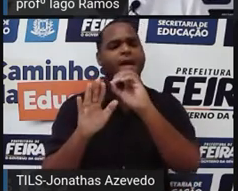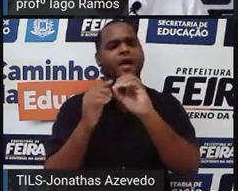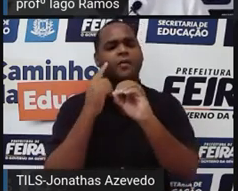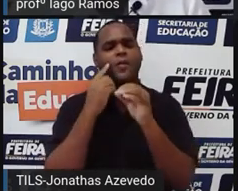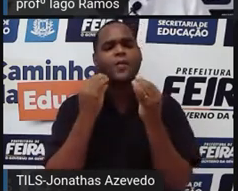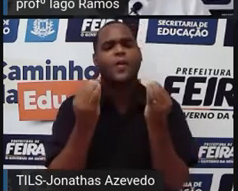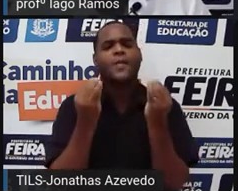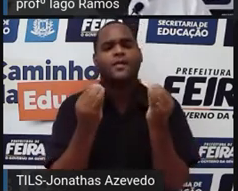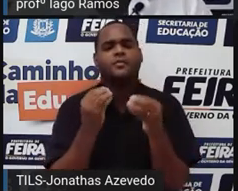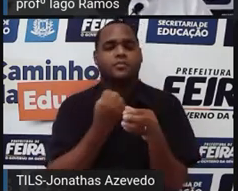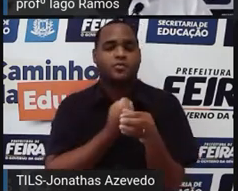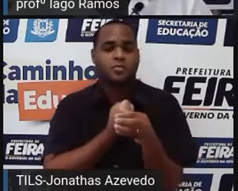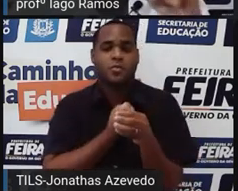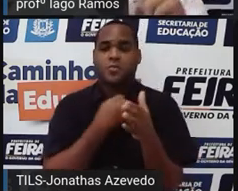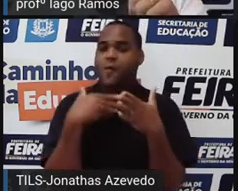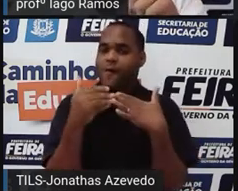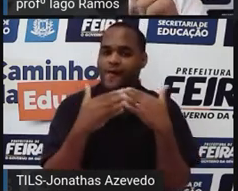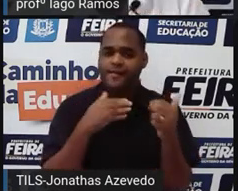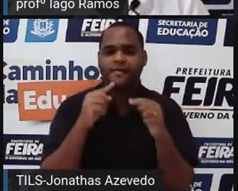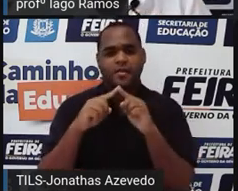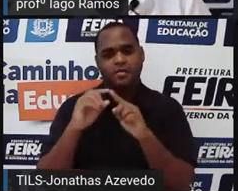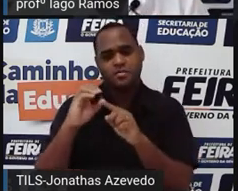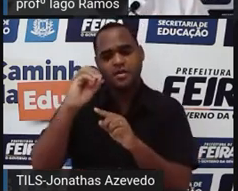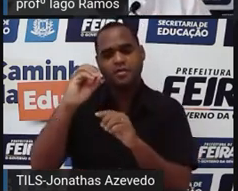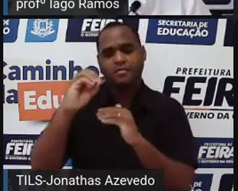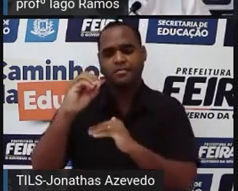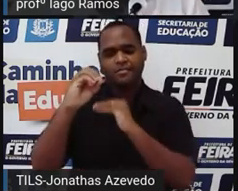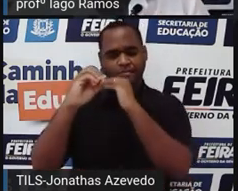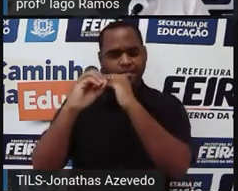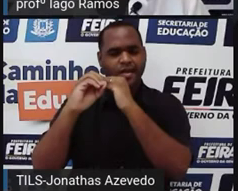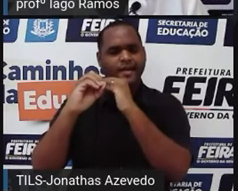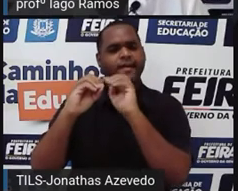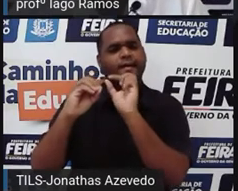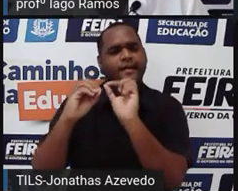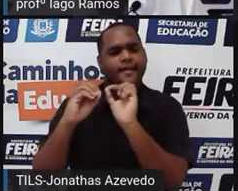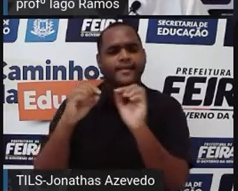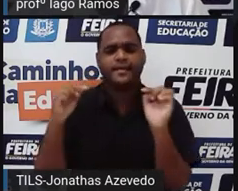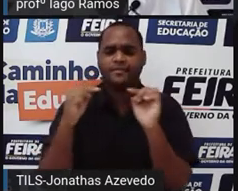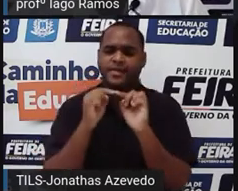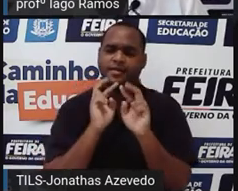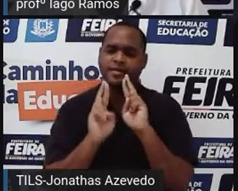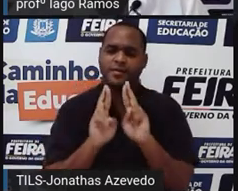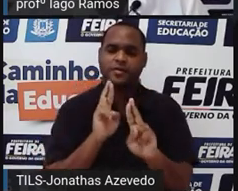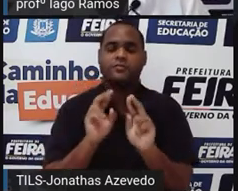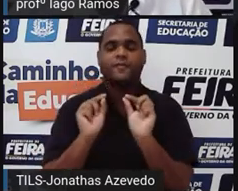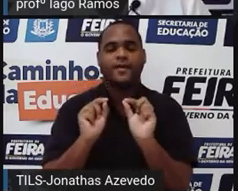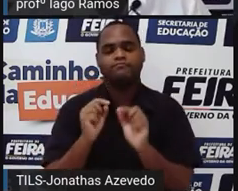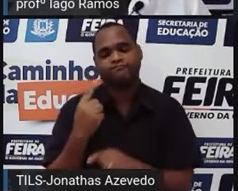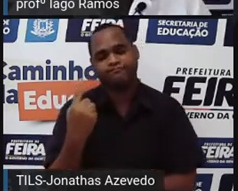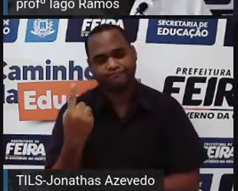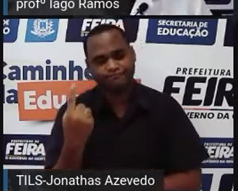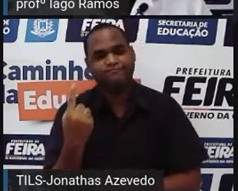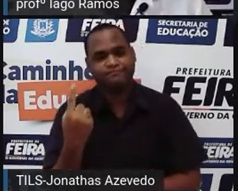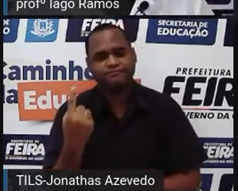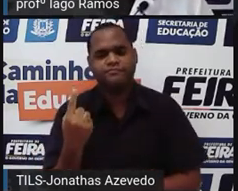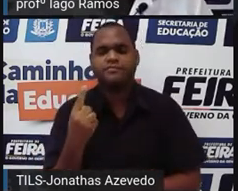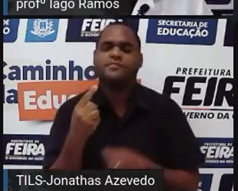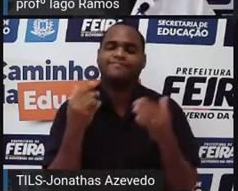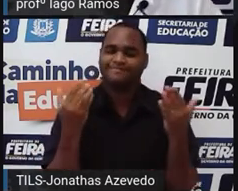qualquer número real elevado a 0, a gente também já viu isso, que o resultado disso vai ser 1, tá bom? Então, por